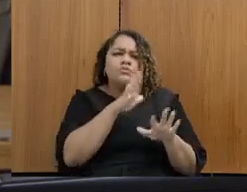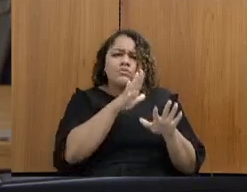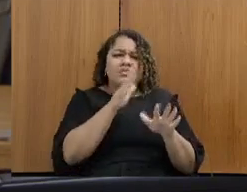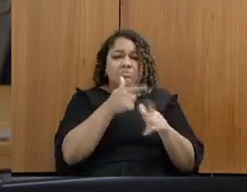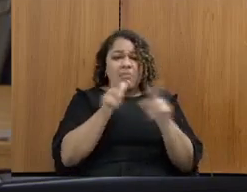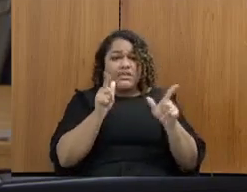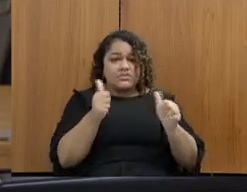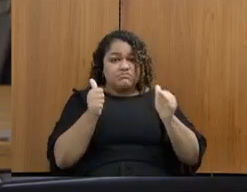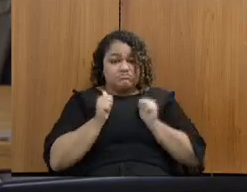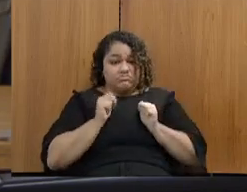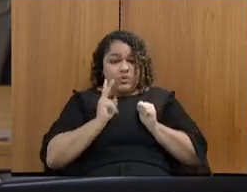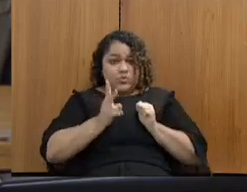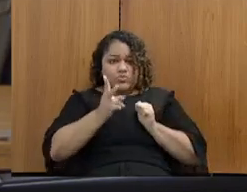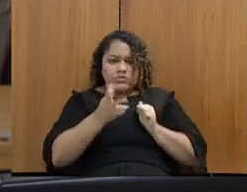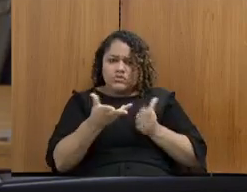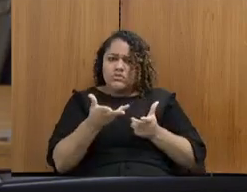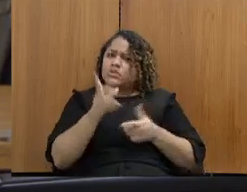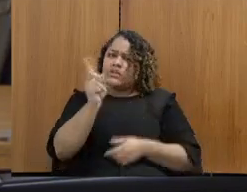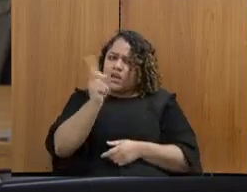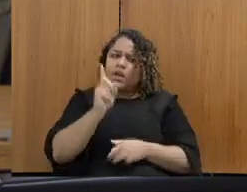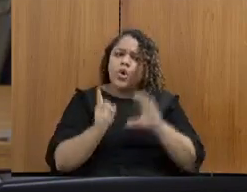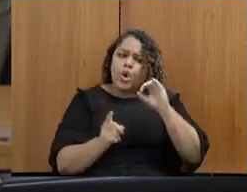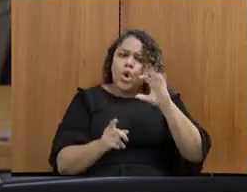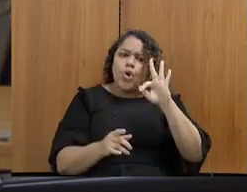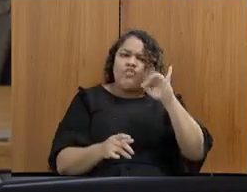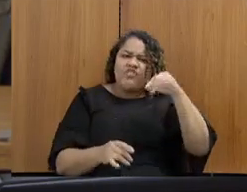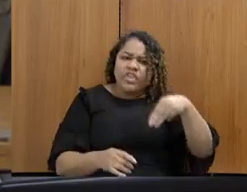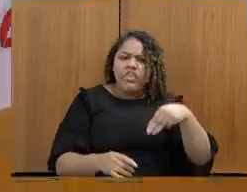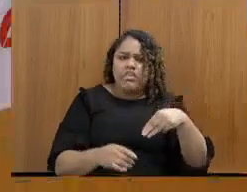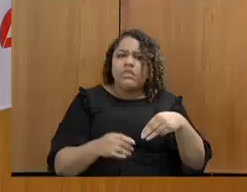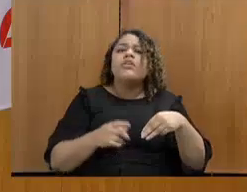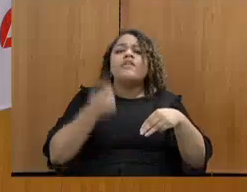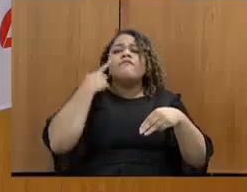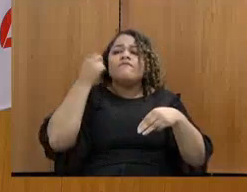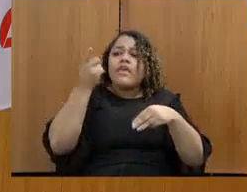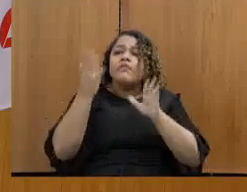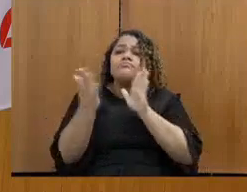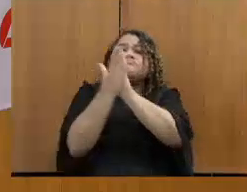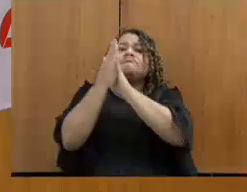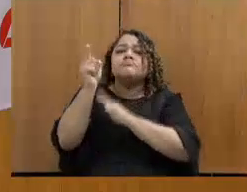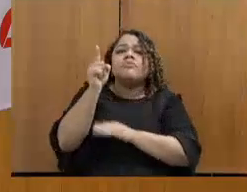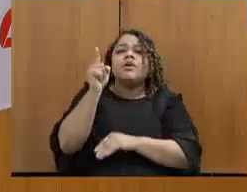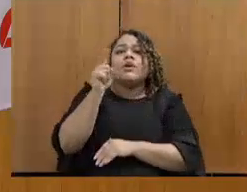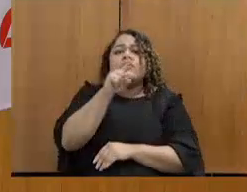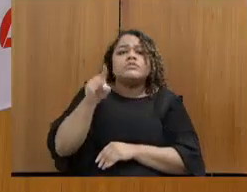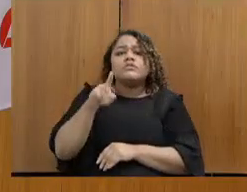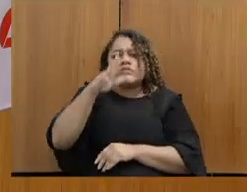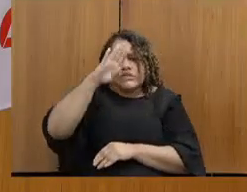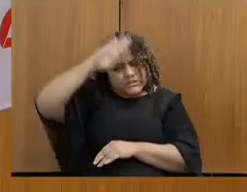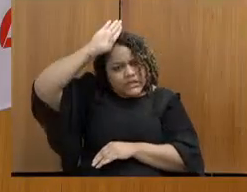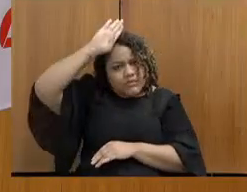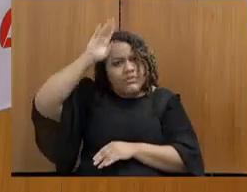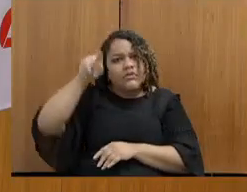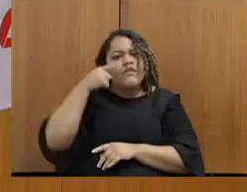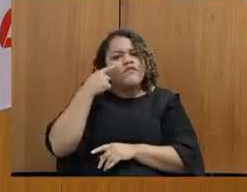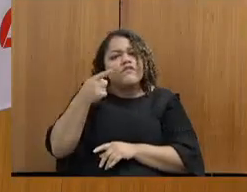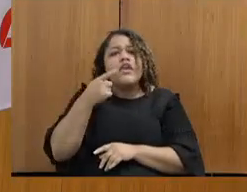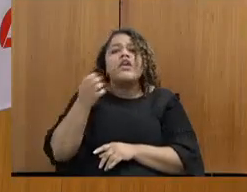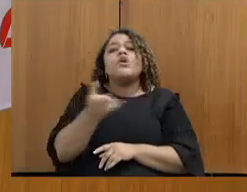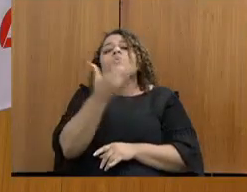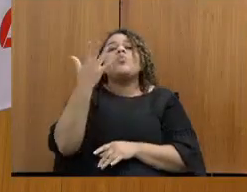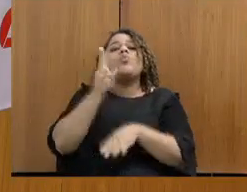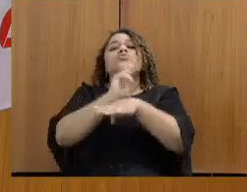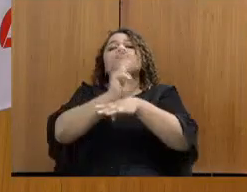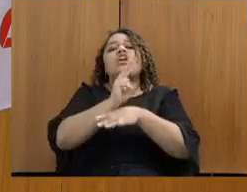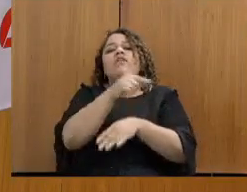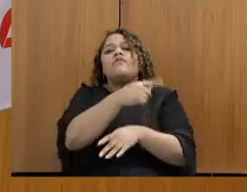pede o governador Romeu Zema vai ela ver quantos pedidos de efetivo tem do chefe de polícia aí ele vai começar a entender um pouquinho